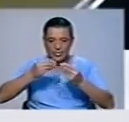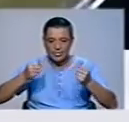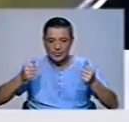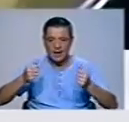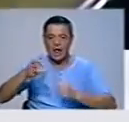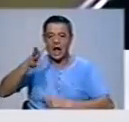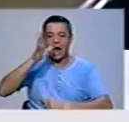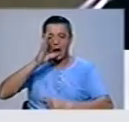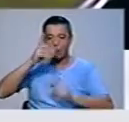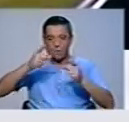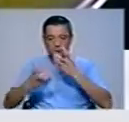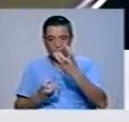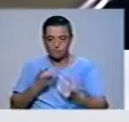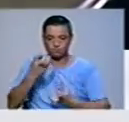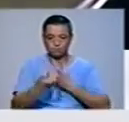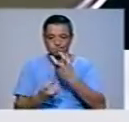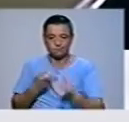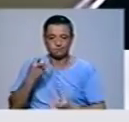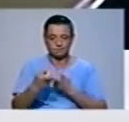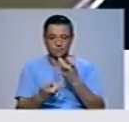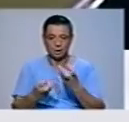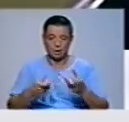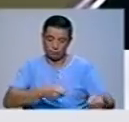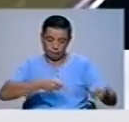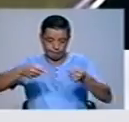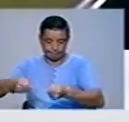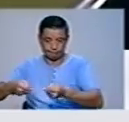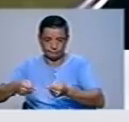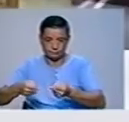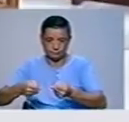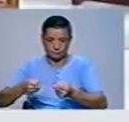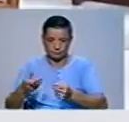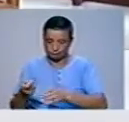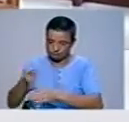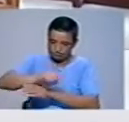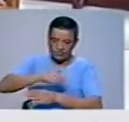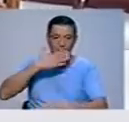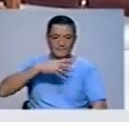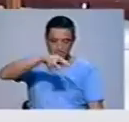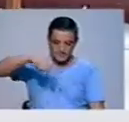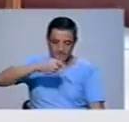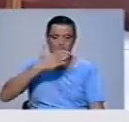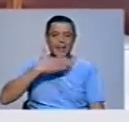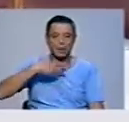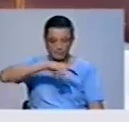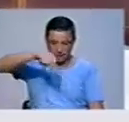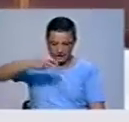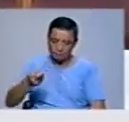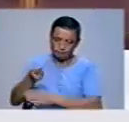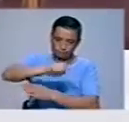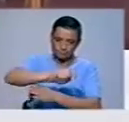água comece a fervilhar e quando isso acontecer vamos tirar o tacho do lume e colocamos a farinha toda de uma vez. Vamos